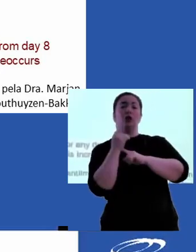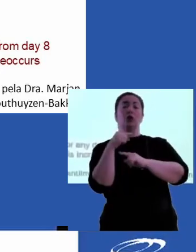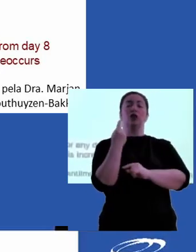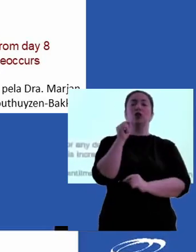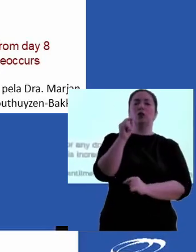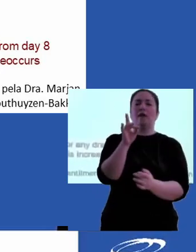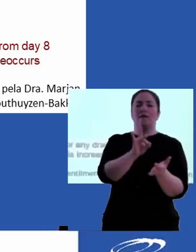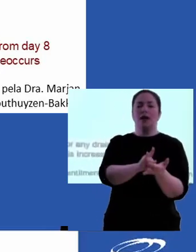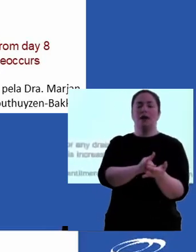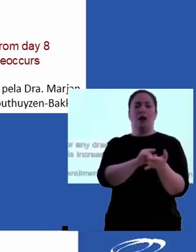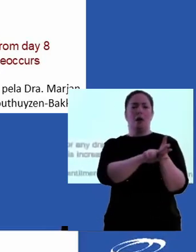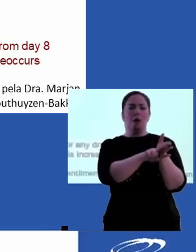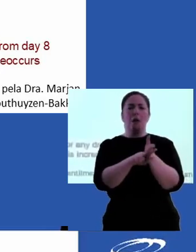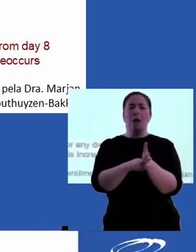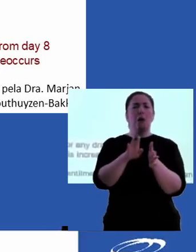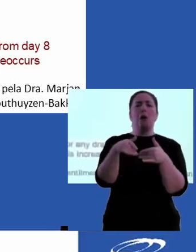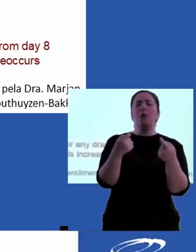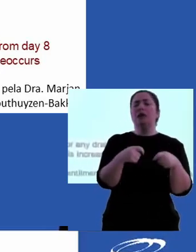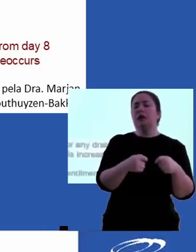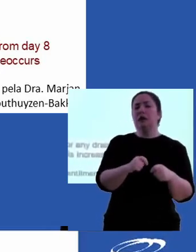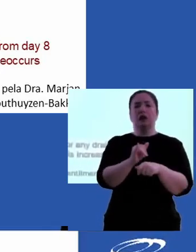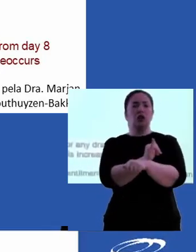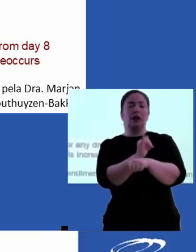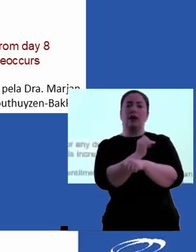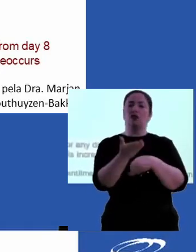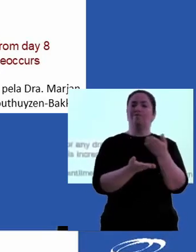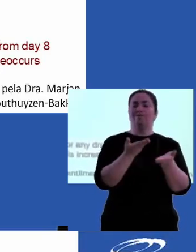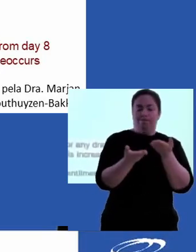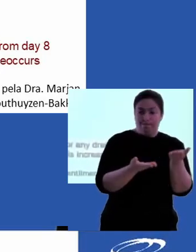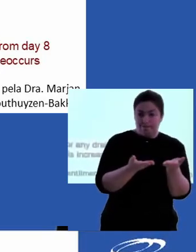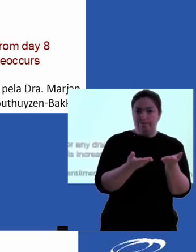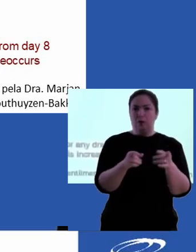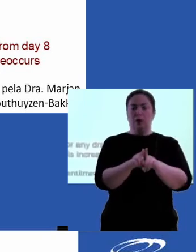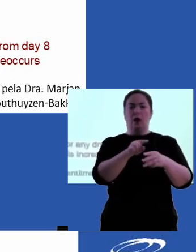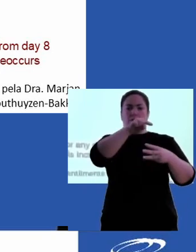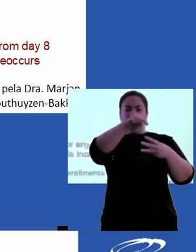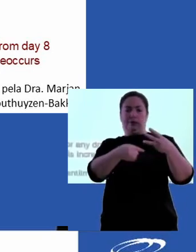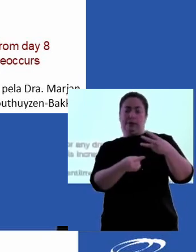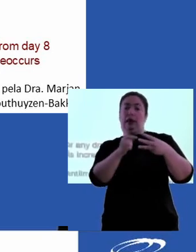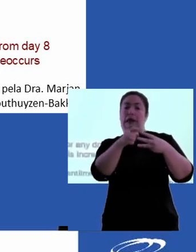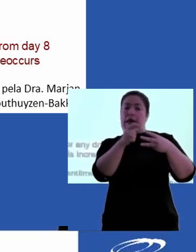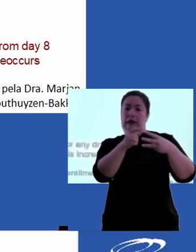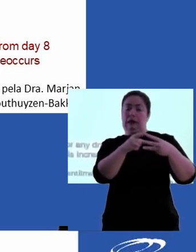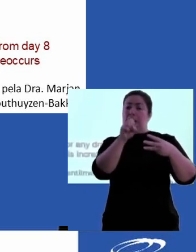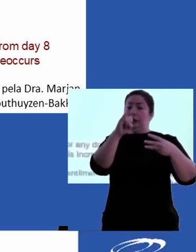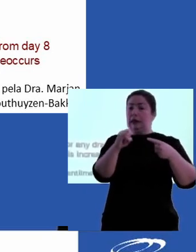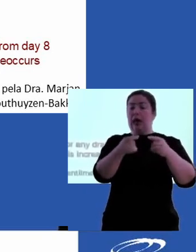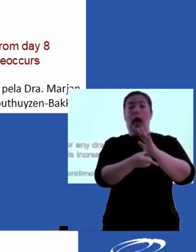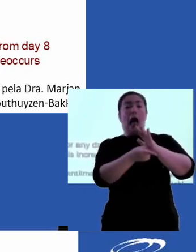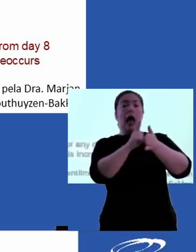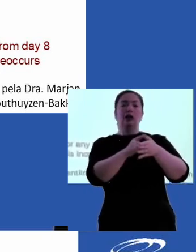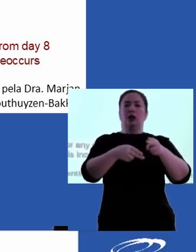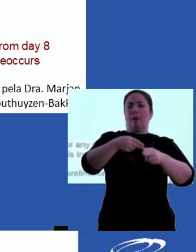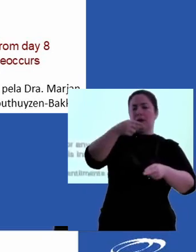de exames e de investigação para 3 situações. Quando você tem a infecção precoce pós-operatória, eles